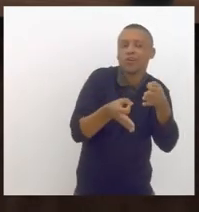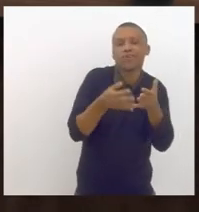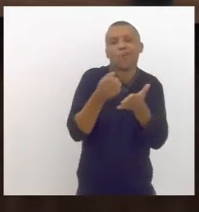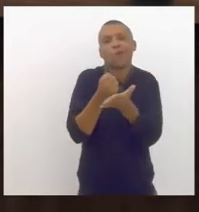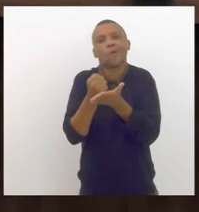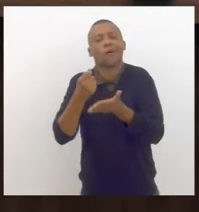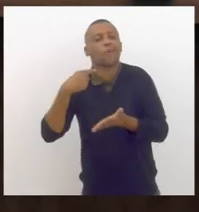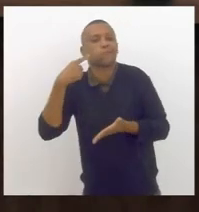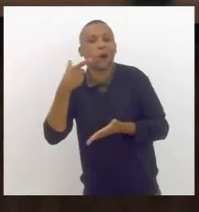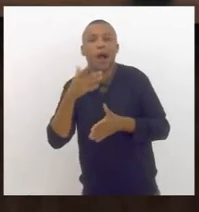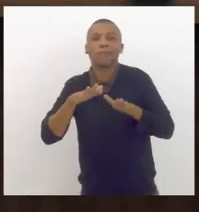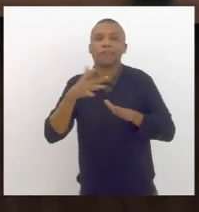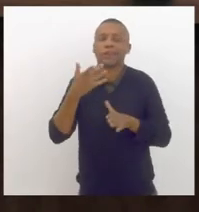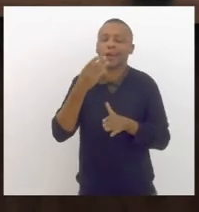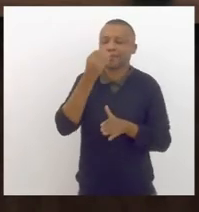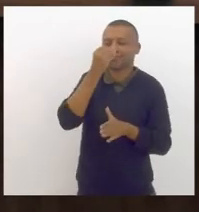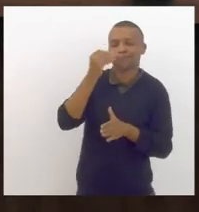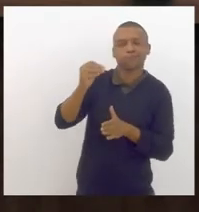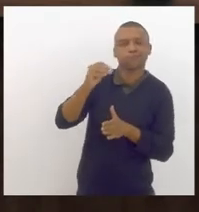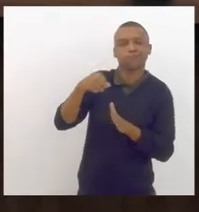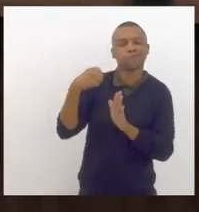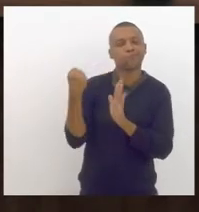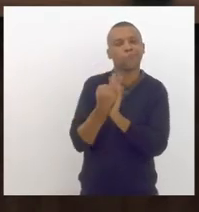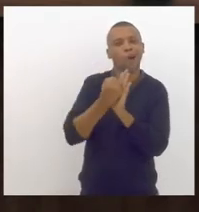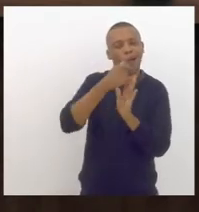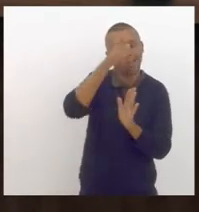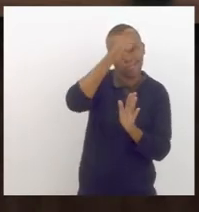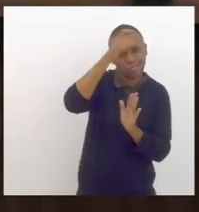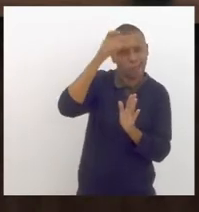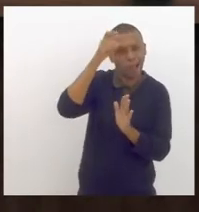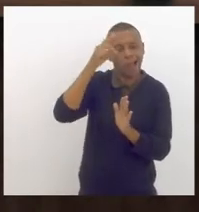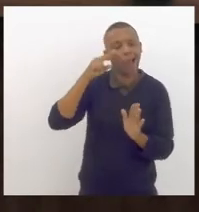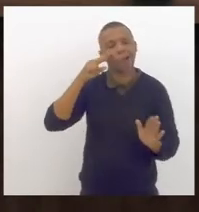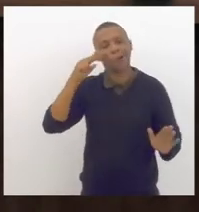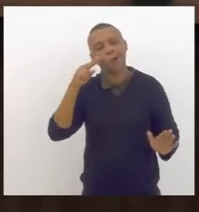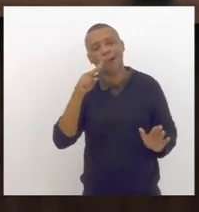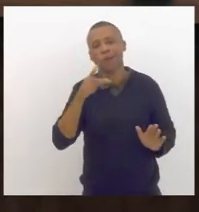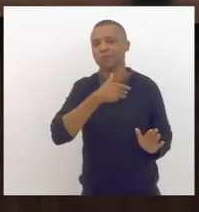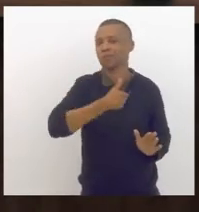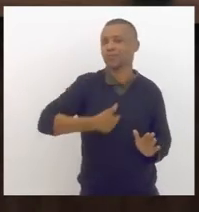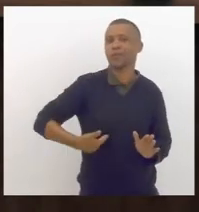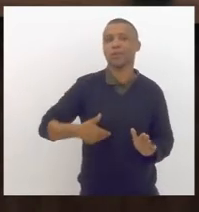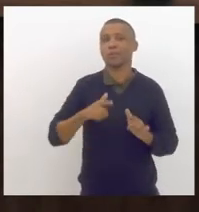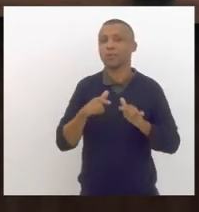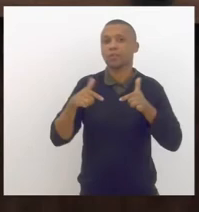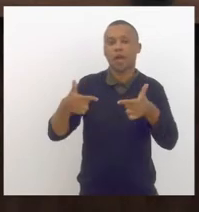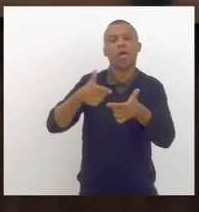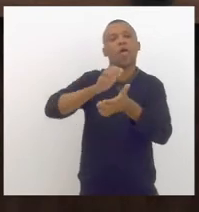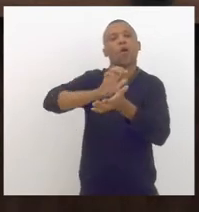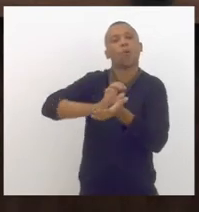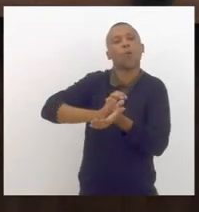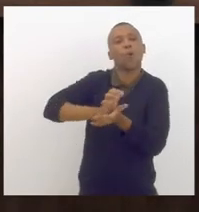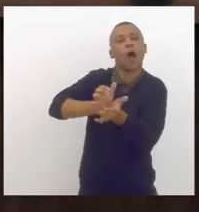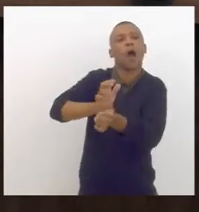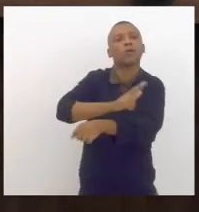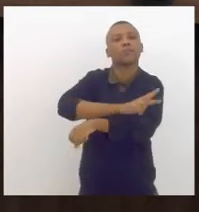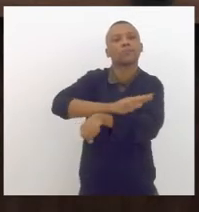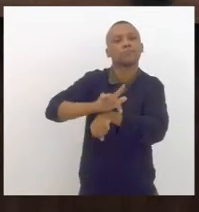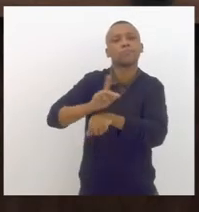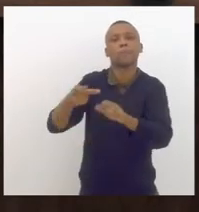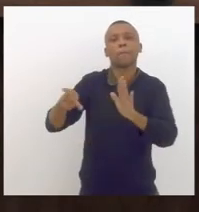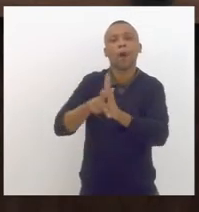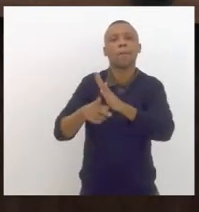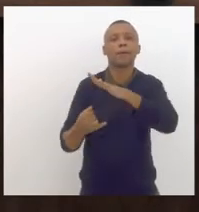muitas vezes criminalizado por uma lógica de Estado que opera, inclusive, com o racismo